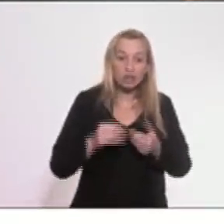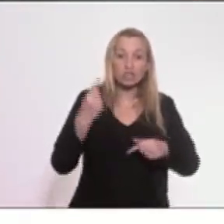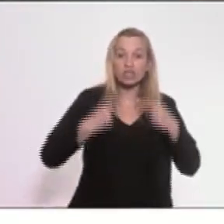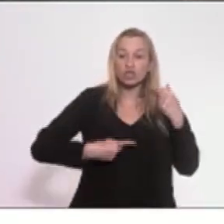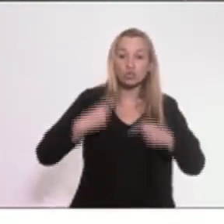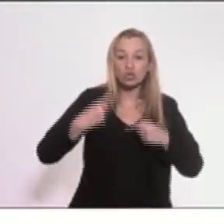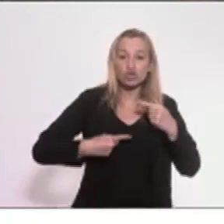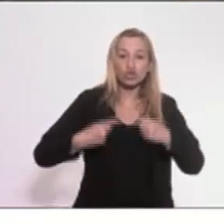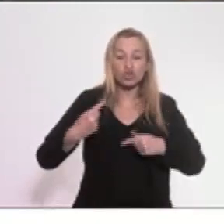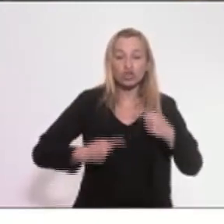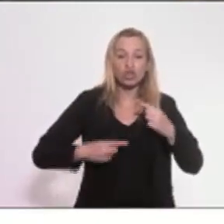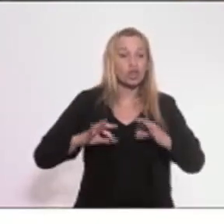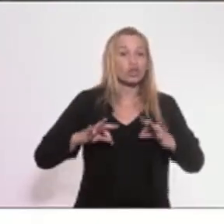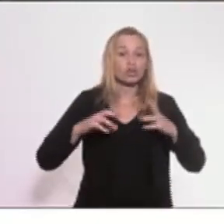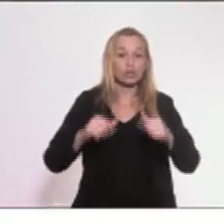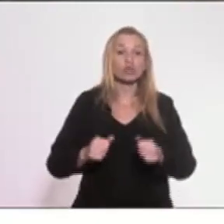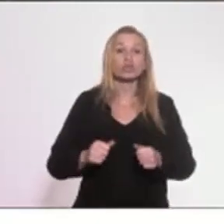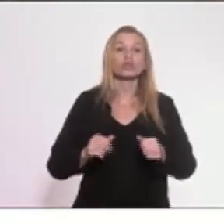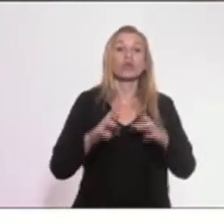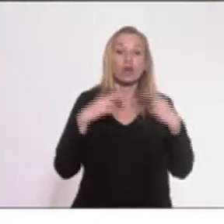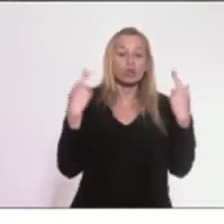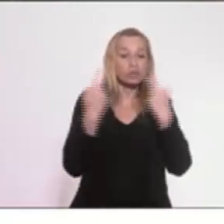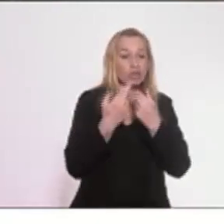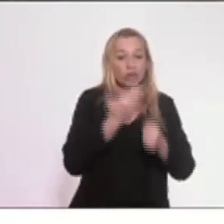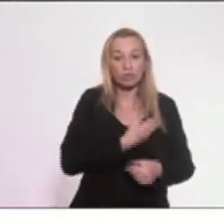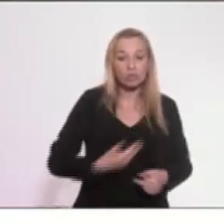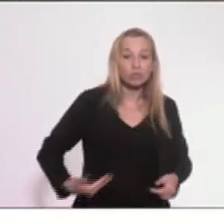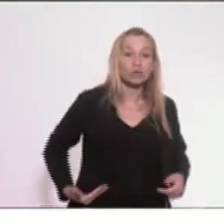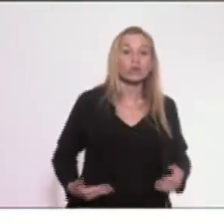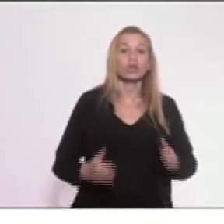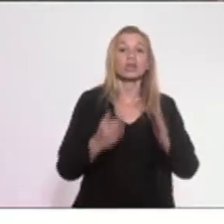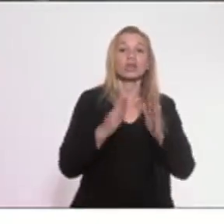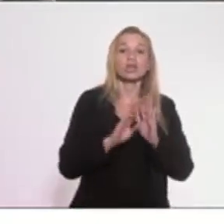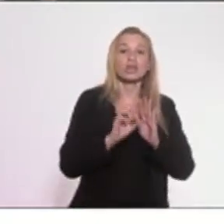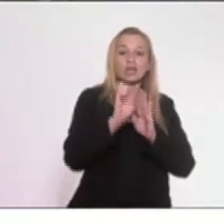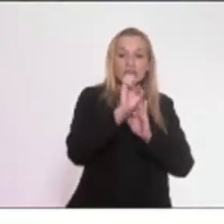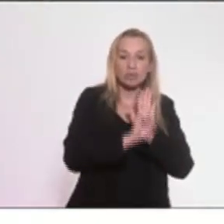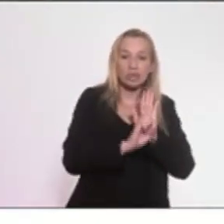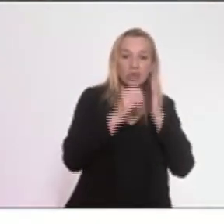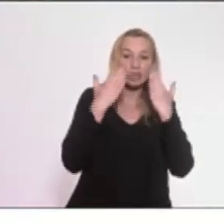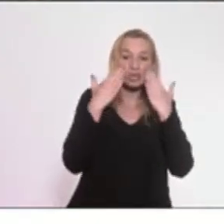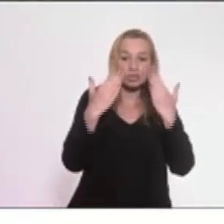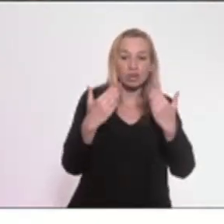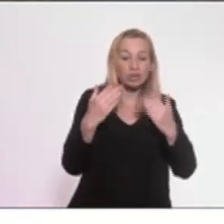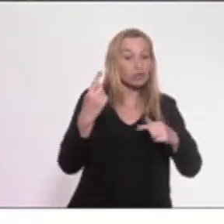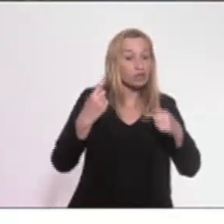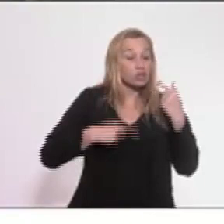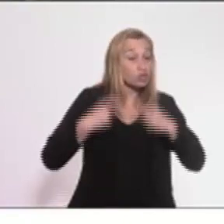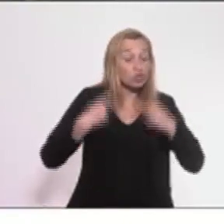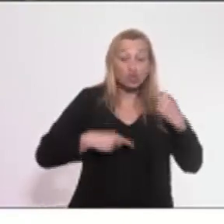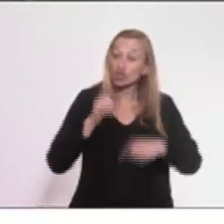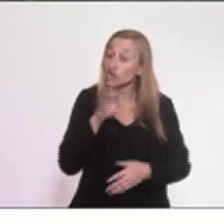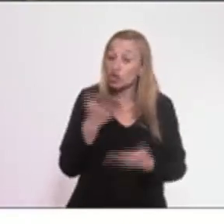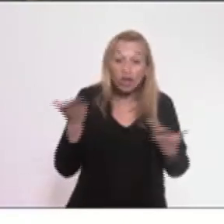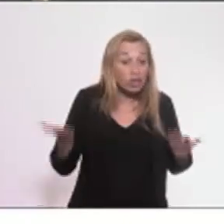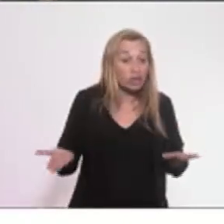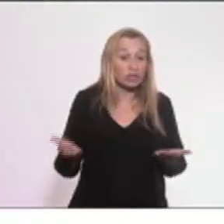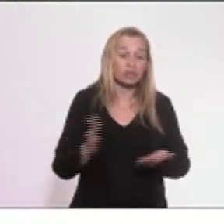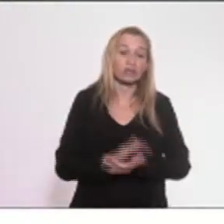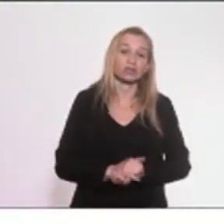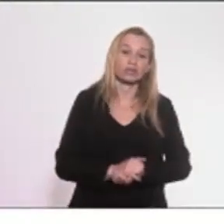todas as com audiências públicas e as emendas apresentadas fossem debatidas. Foi isso.